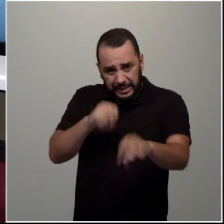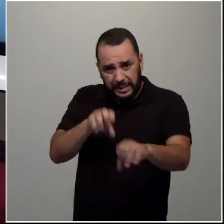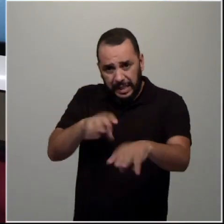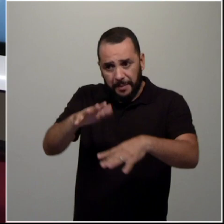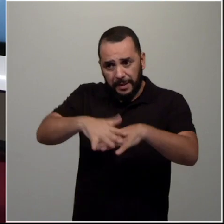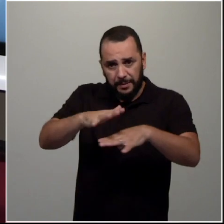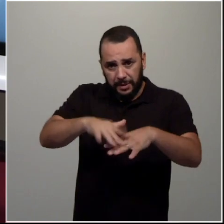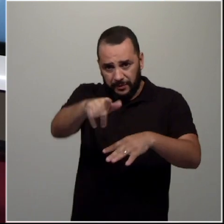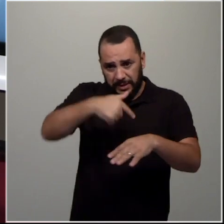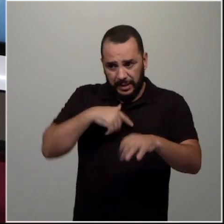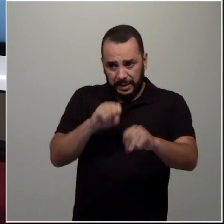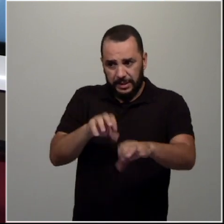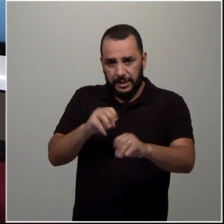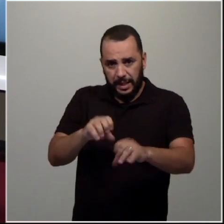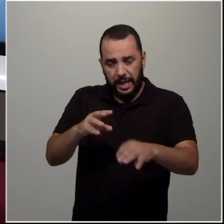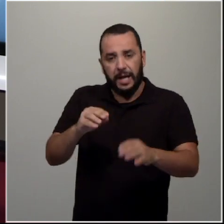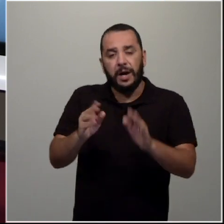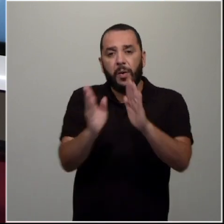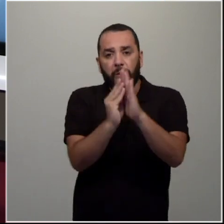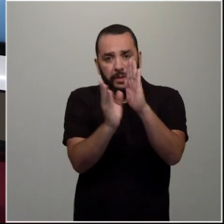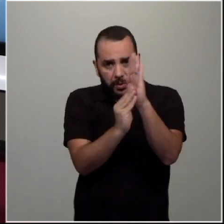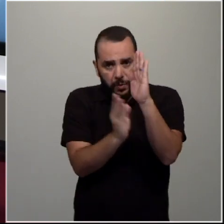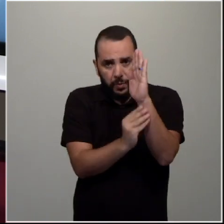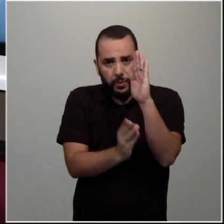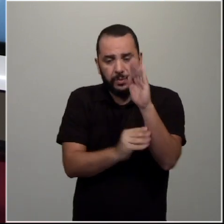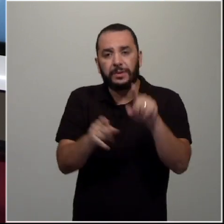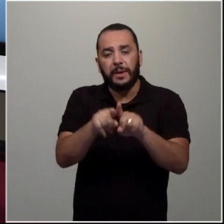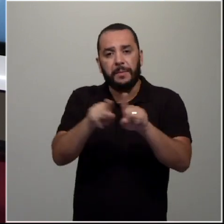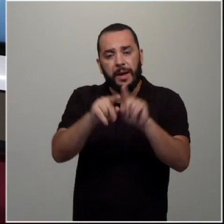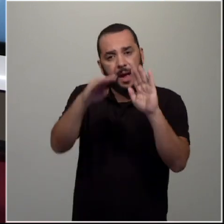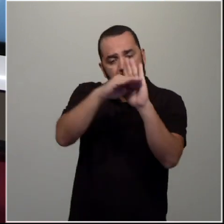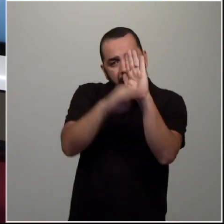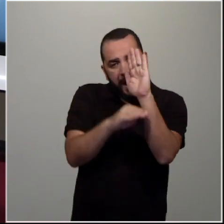você vai ensinar os procedimentos e